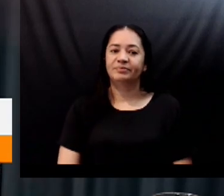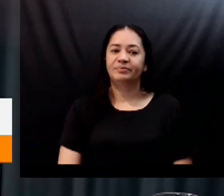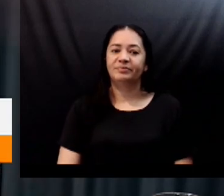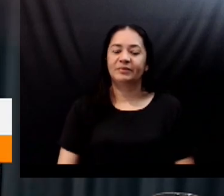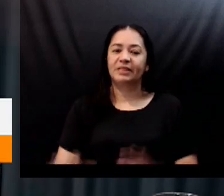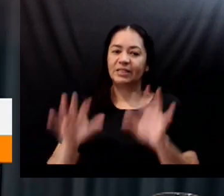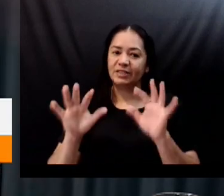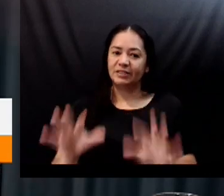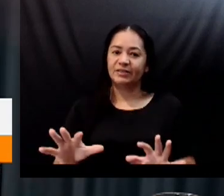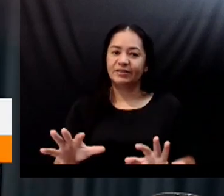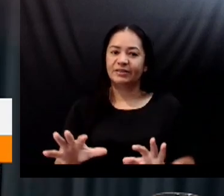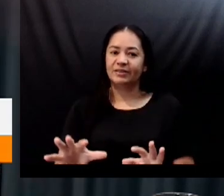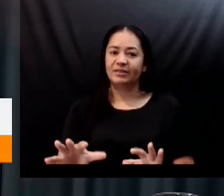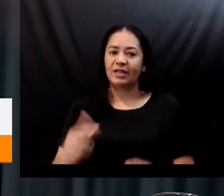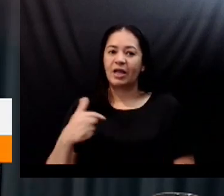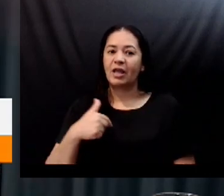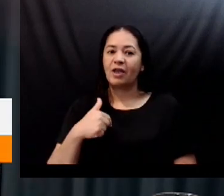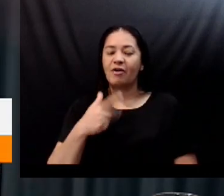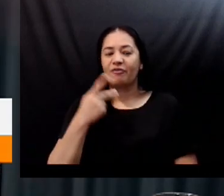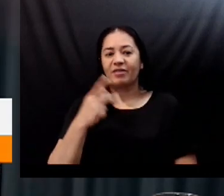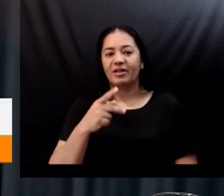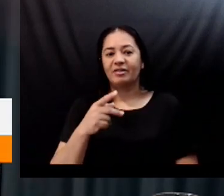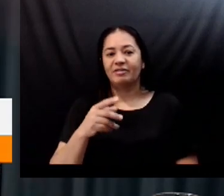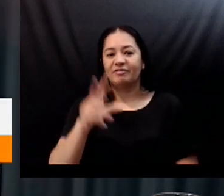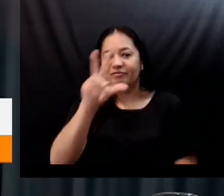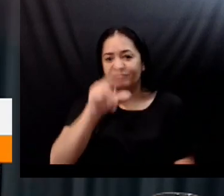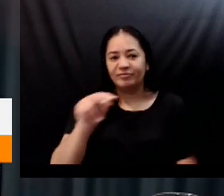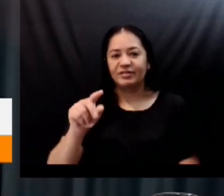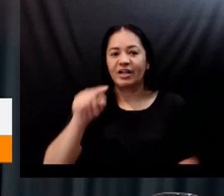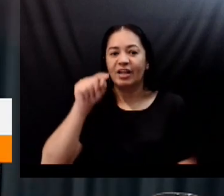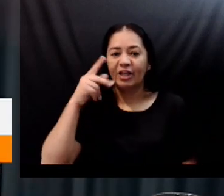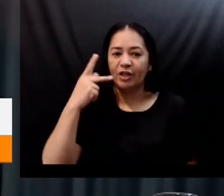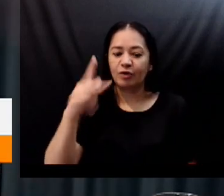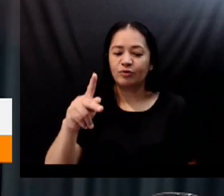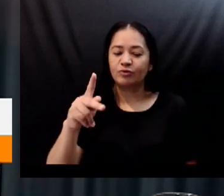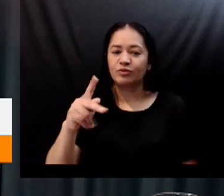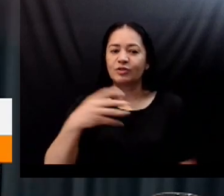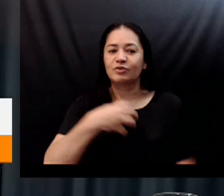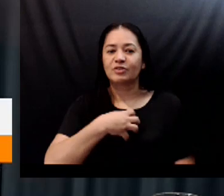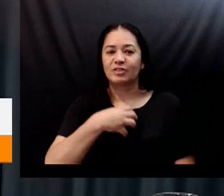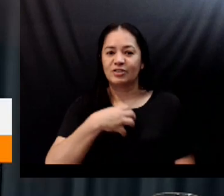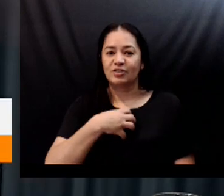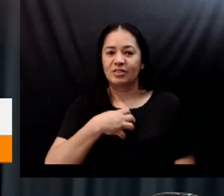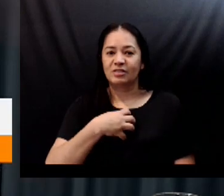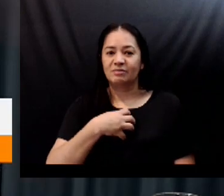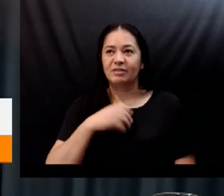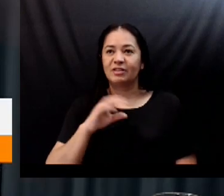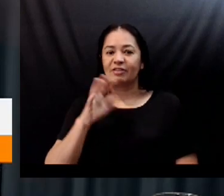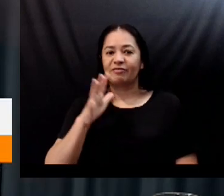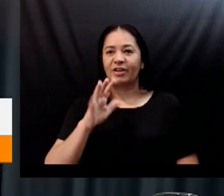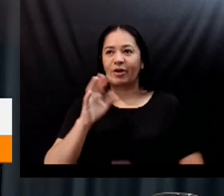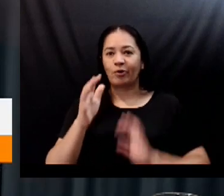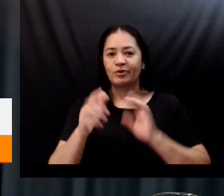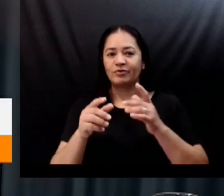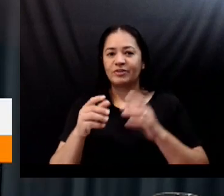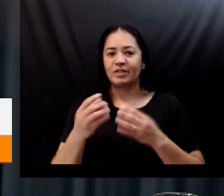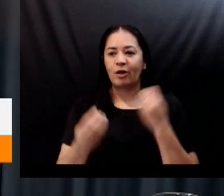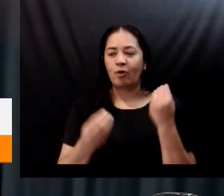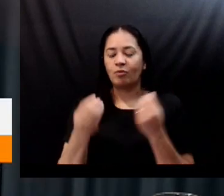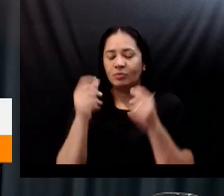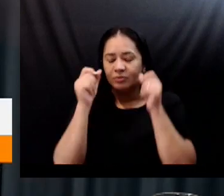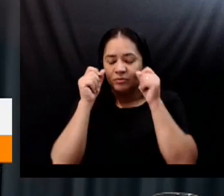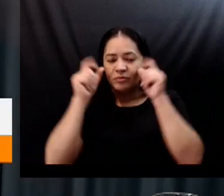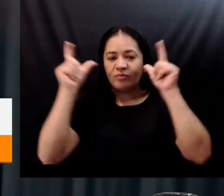que eu fale vai te convencer. É o sentimento que isso vai gerar. Como você vai acordar